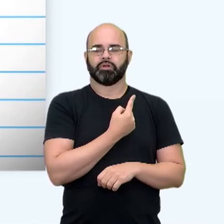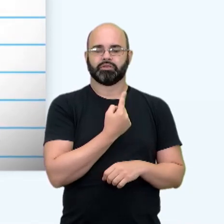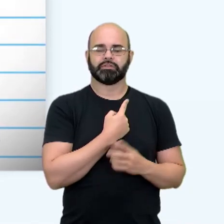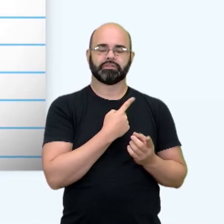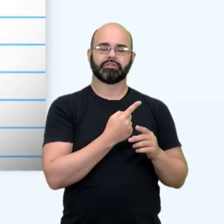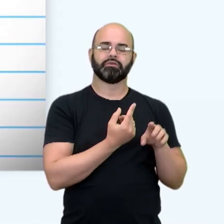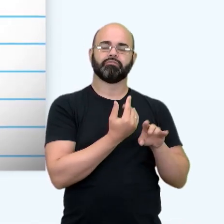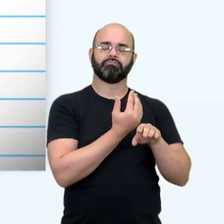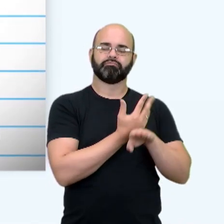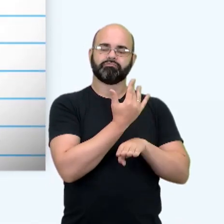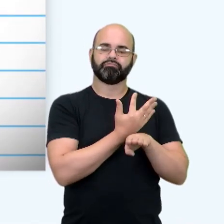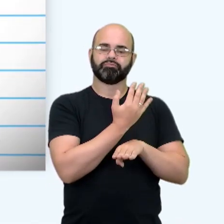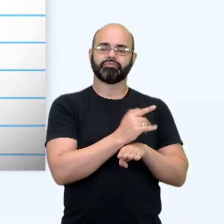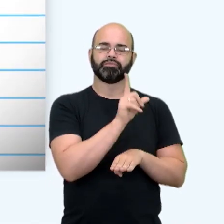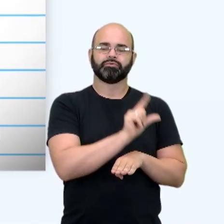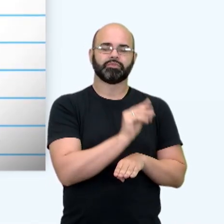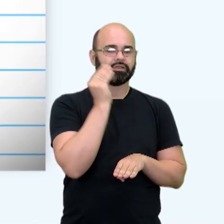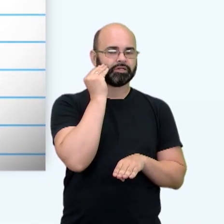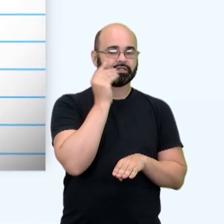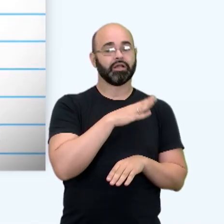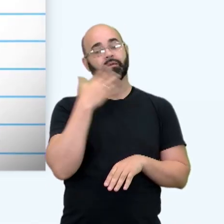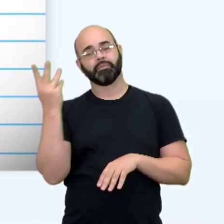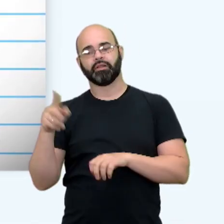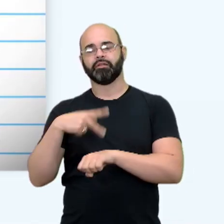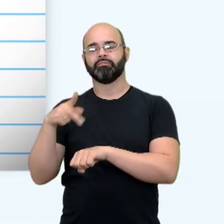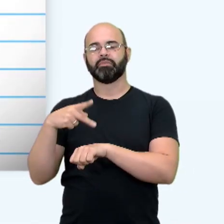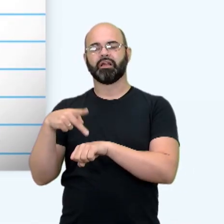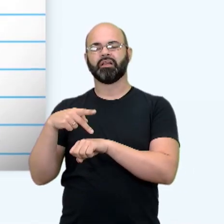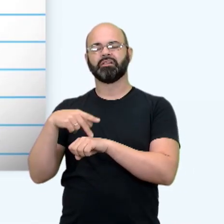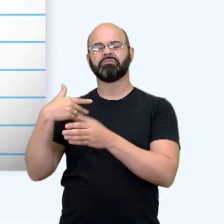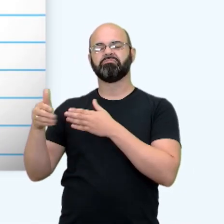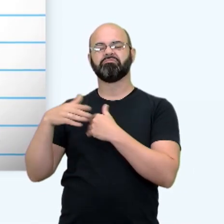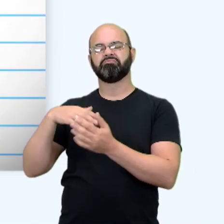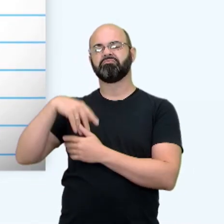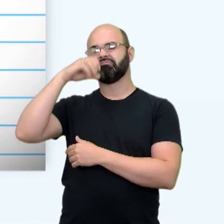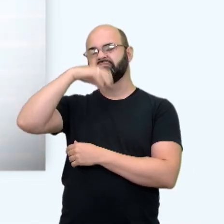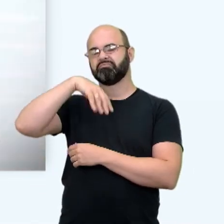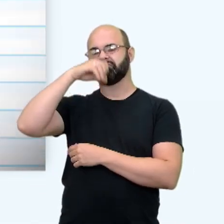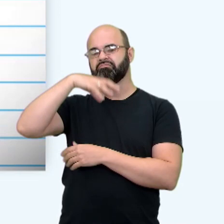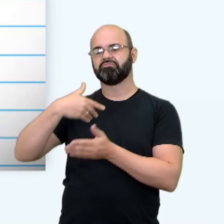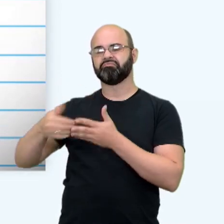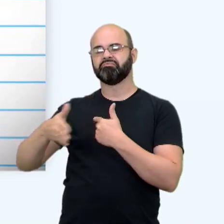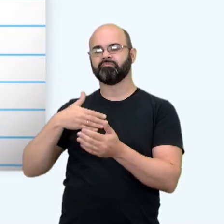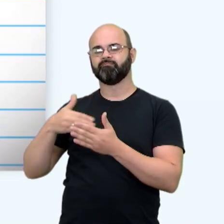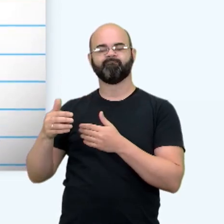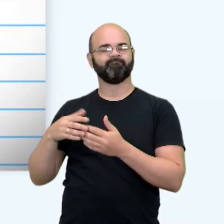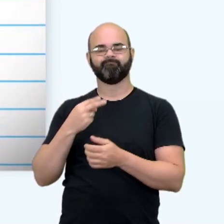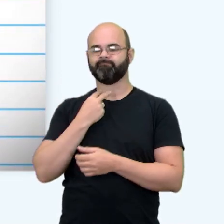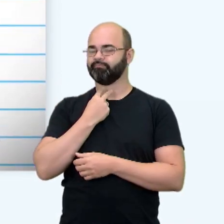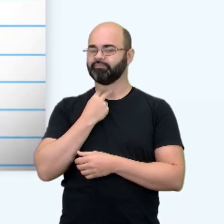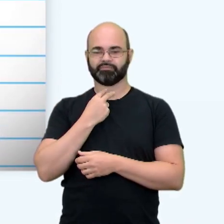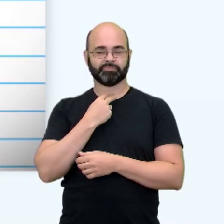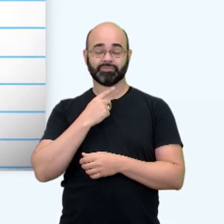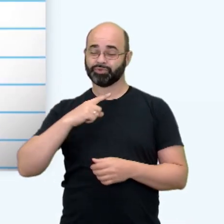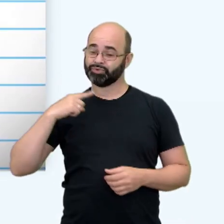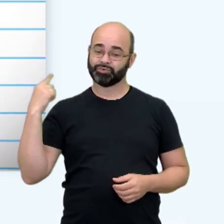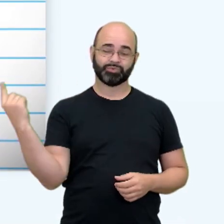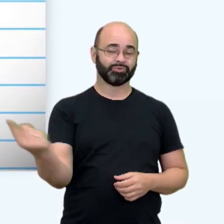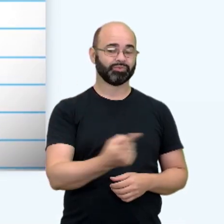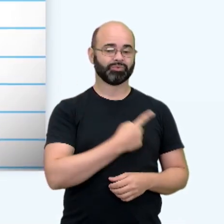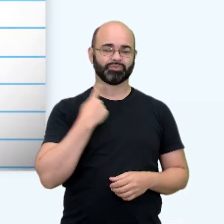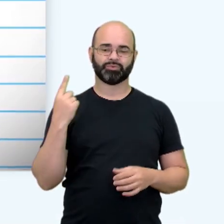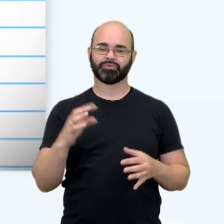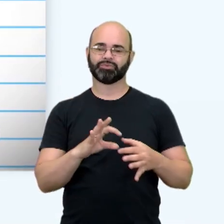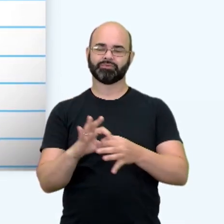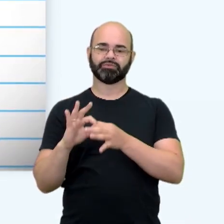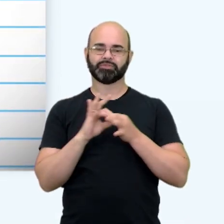gases de efeito estufa, enquanto seu vizinho age no sentido contrário. Portanto, são necessárias intensa articulação e cooperação. Isso inclui,